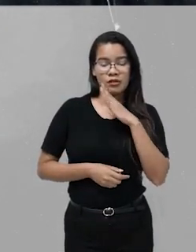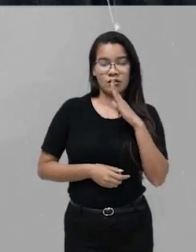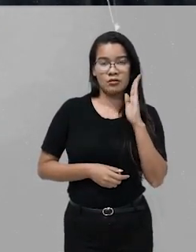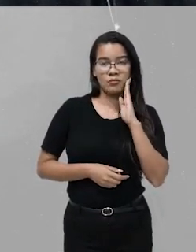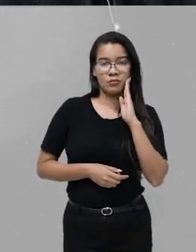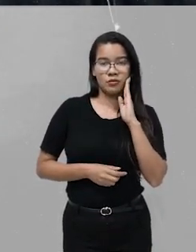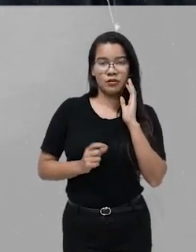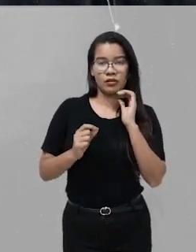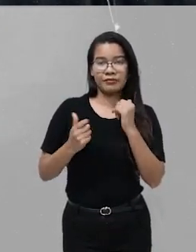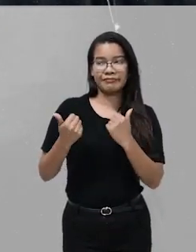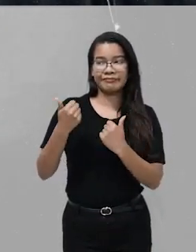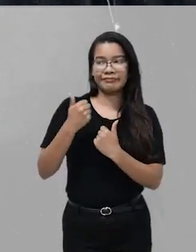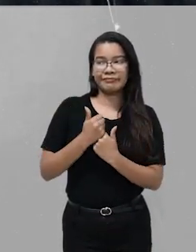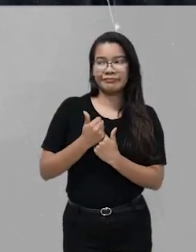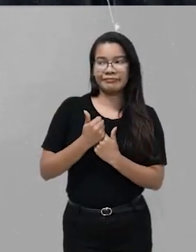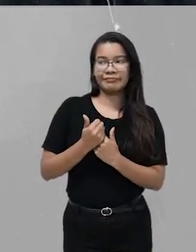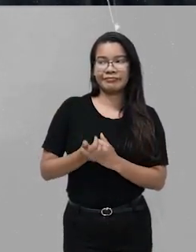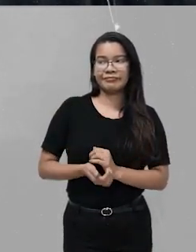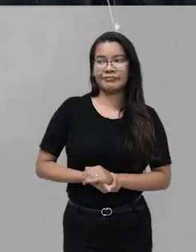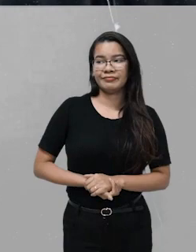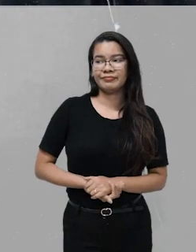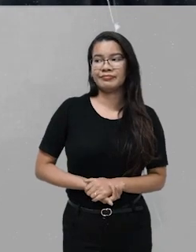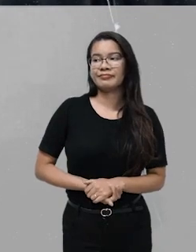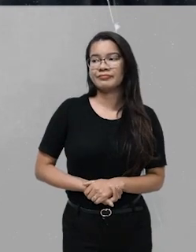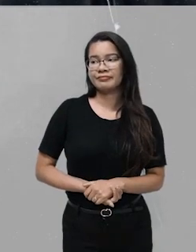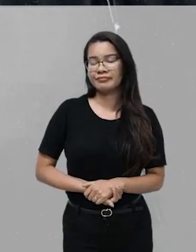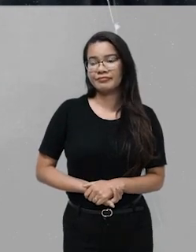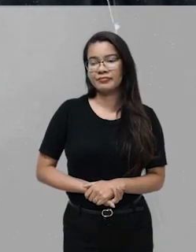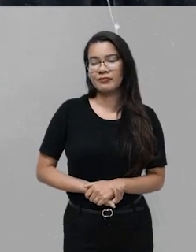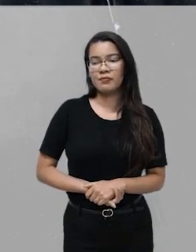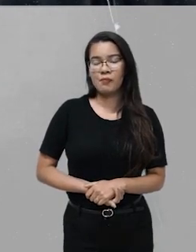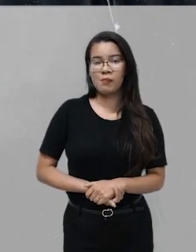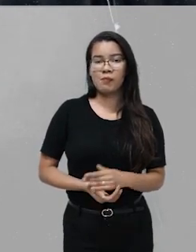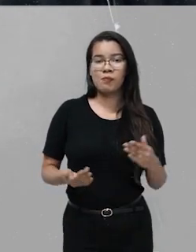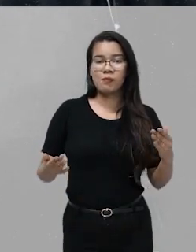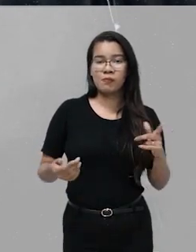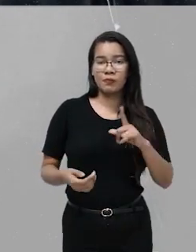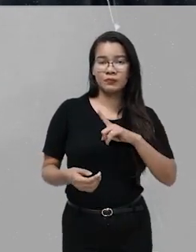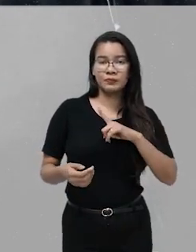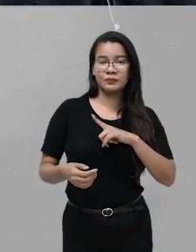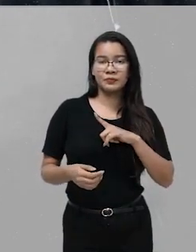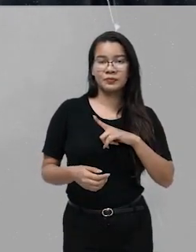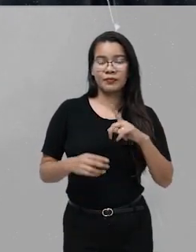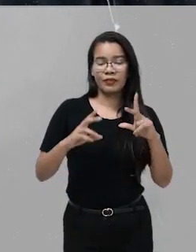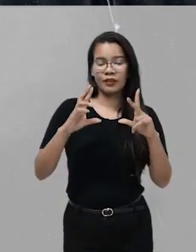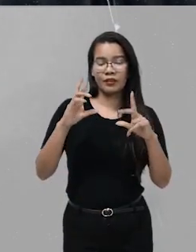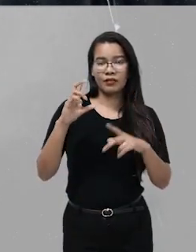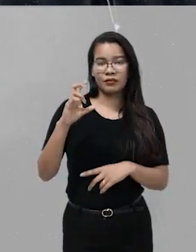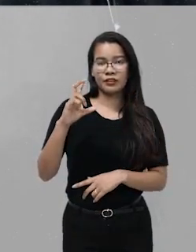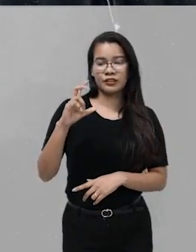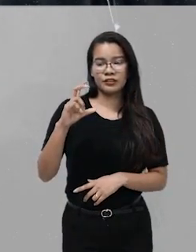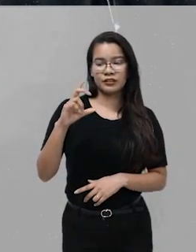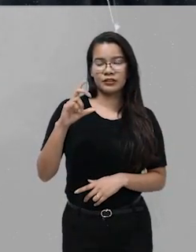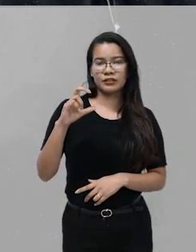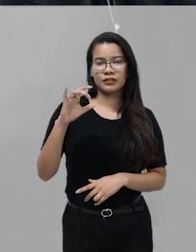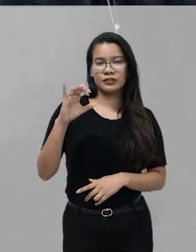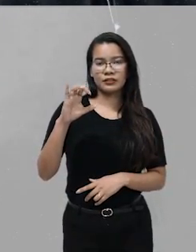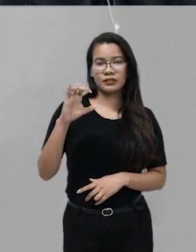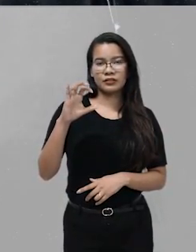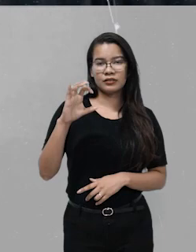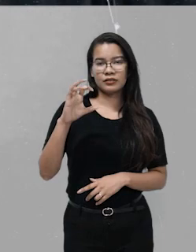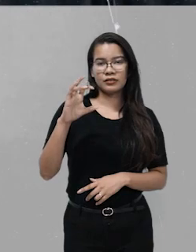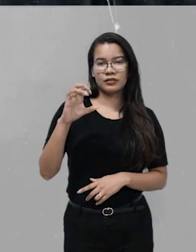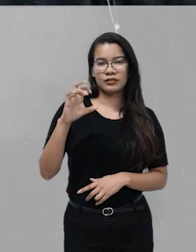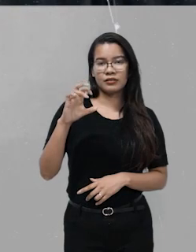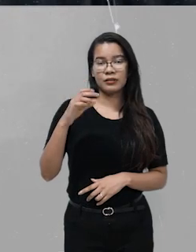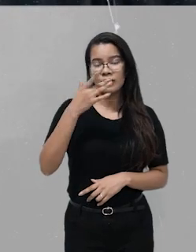Facebook, que substituiu, não sei se você lembra, do Orkut. Hoje tem o Instagram, né? Que nós temos. Tem gente que usa mais o Instagram